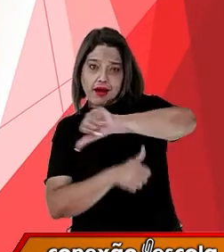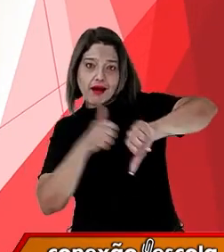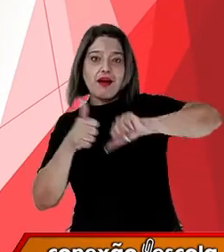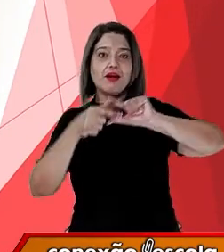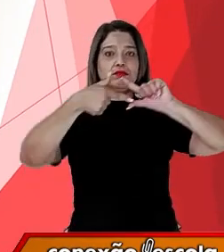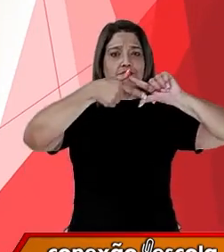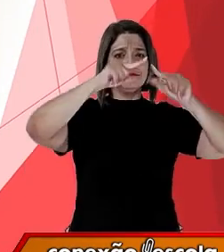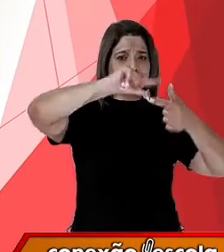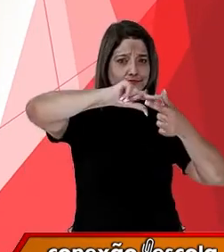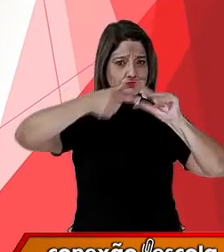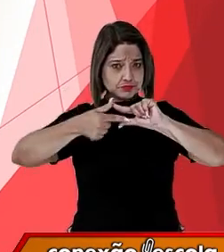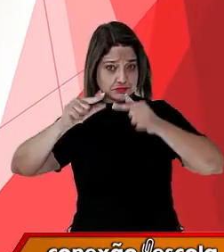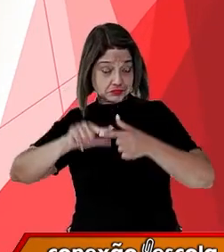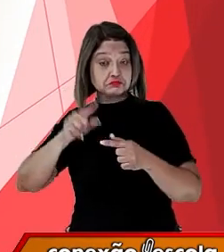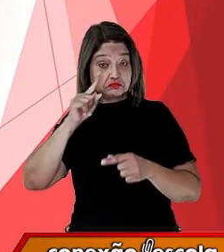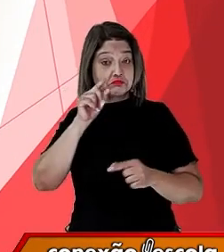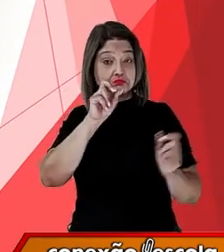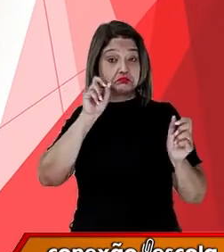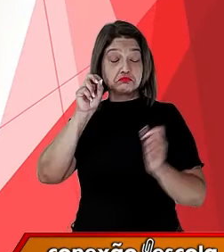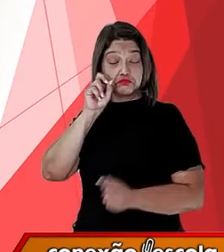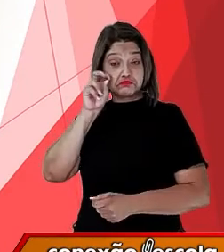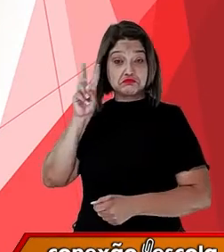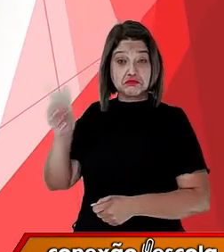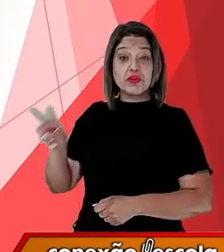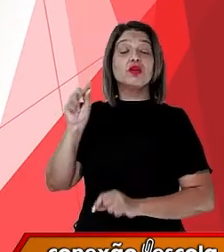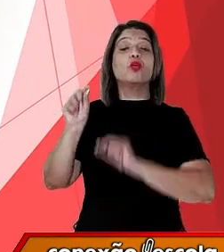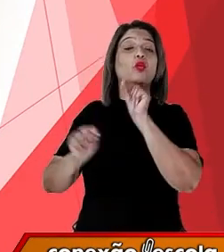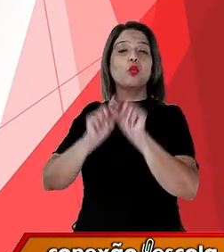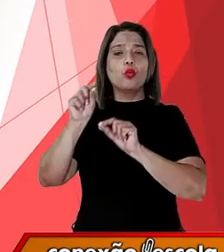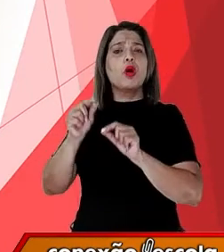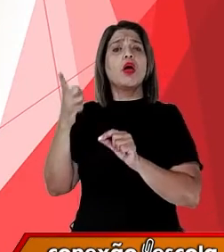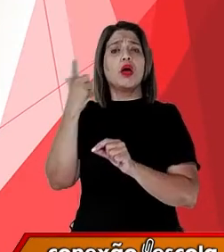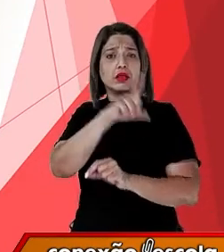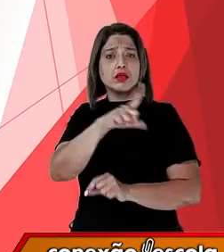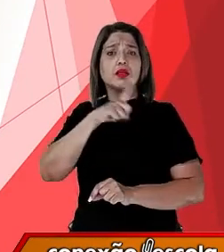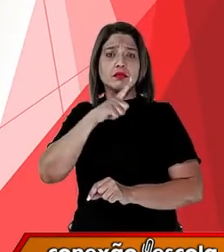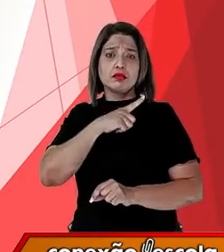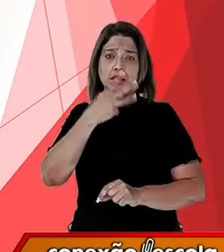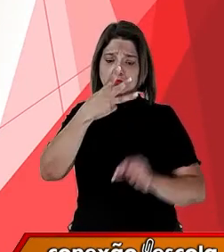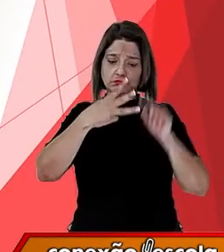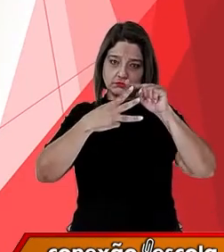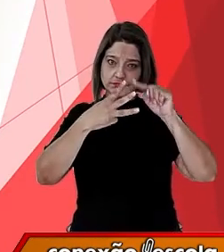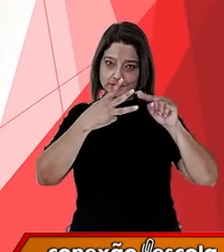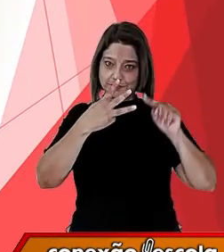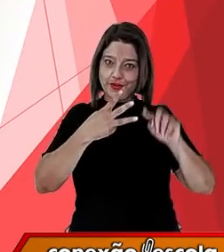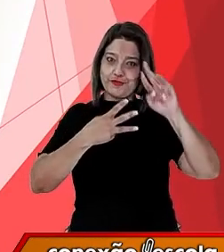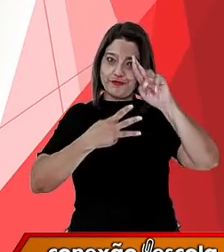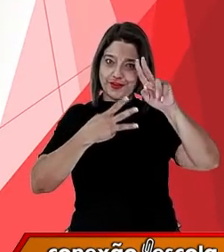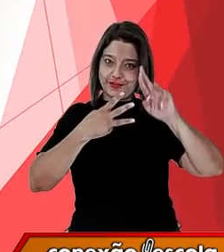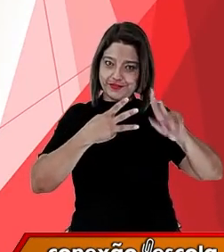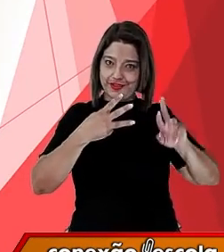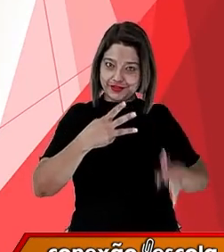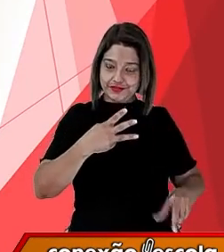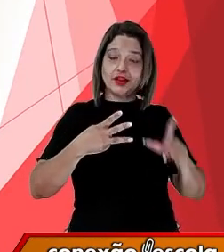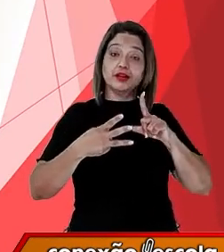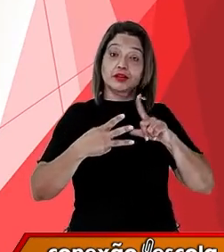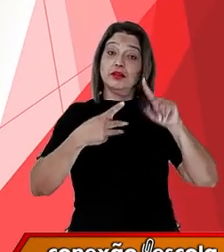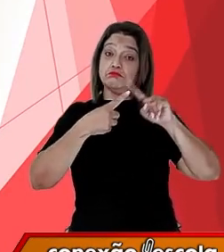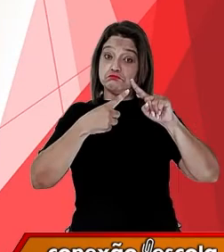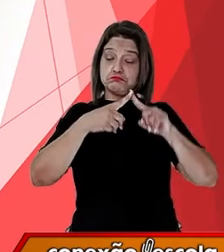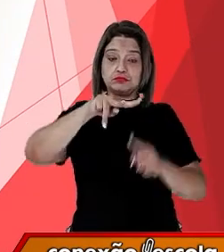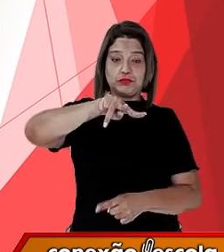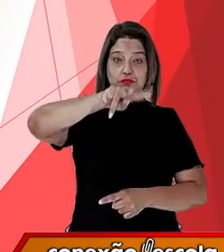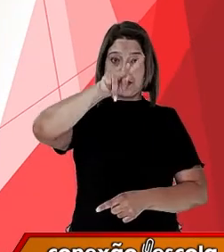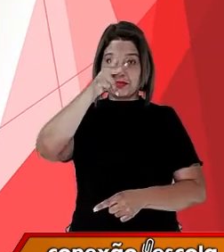Vocês viram que as transformações geométricas podem acontecer em 3 casos. Esses 3 casos são